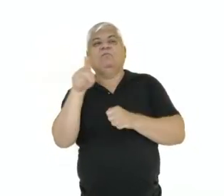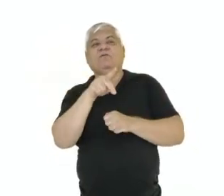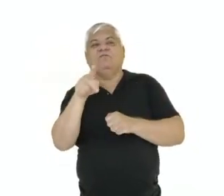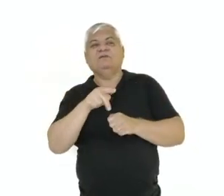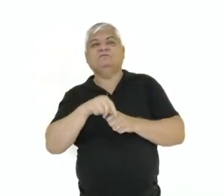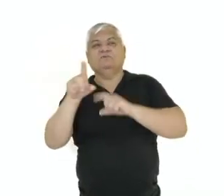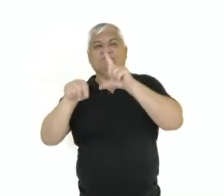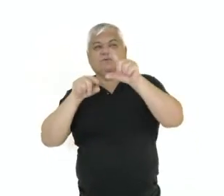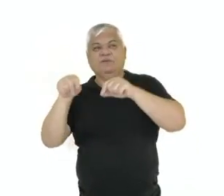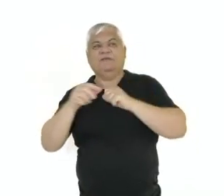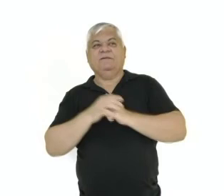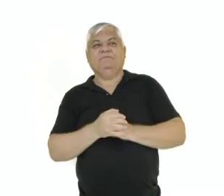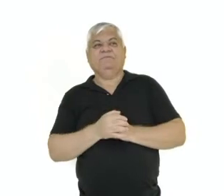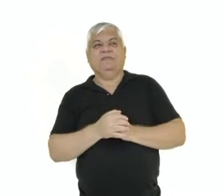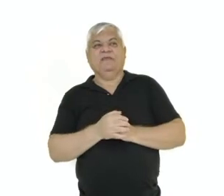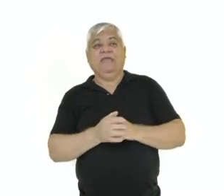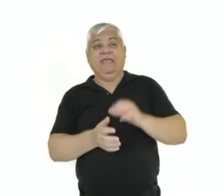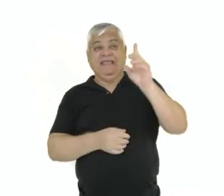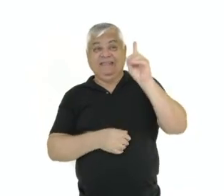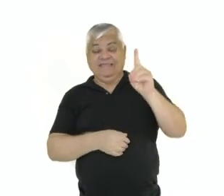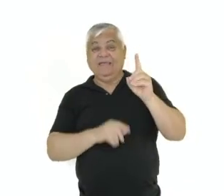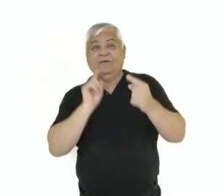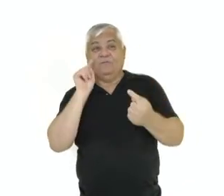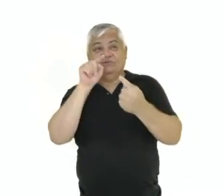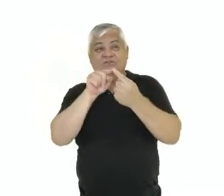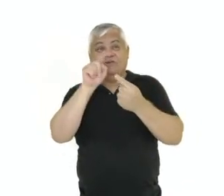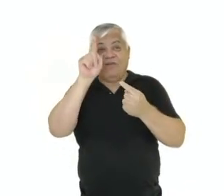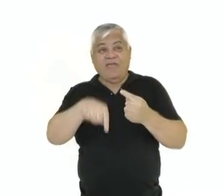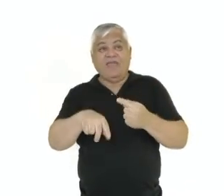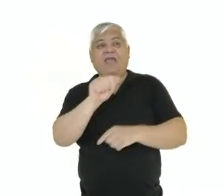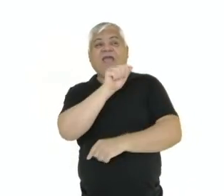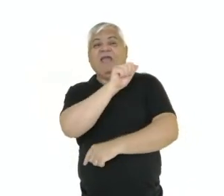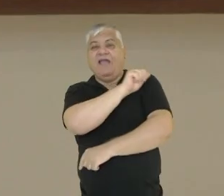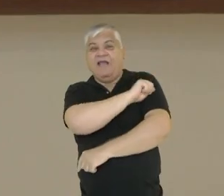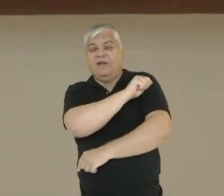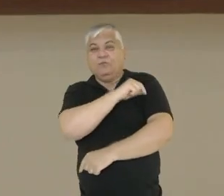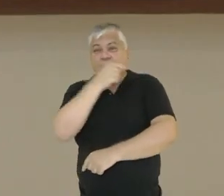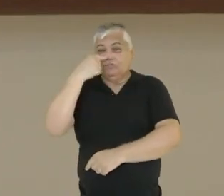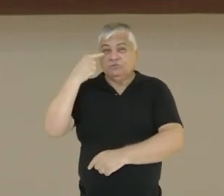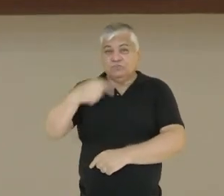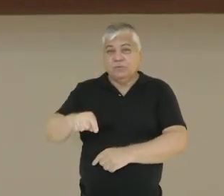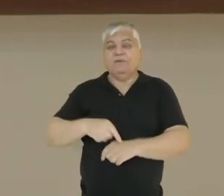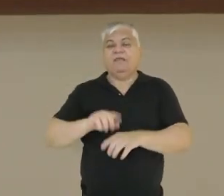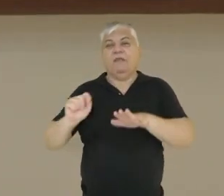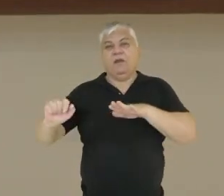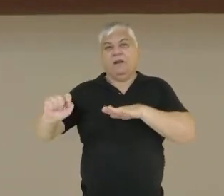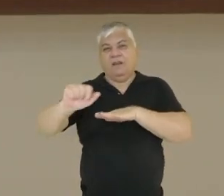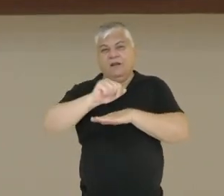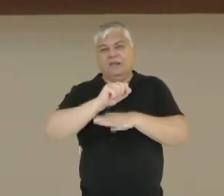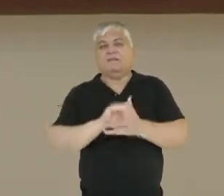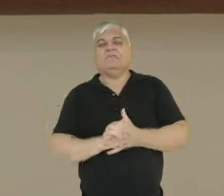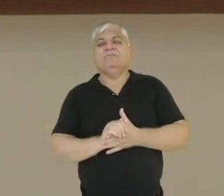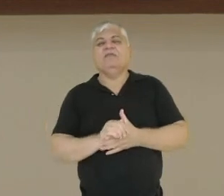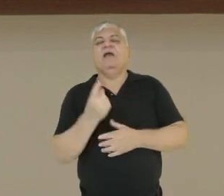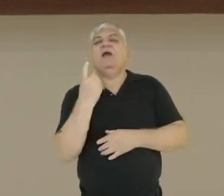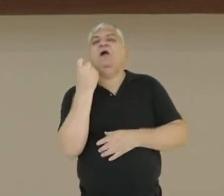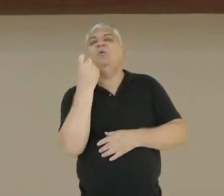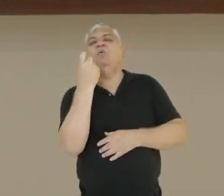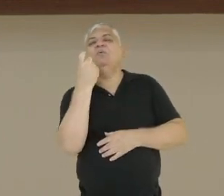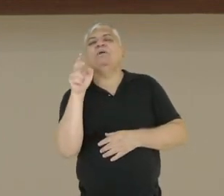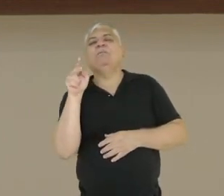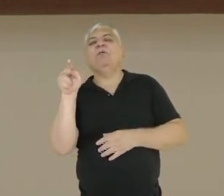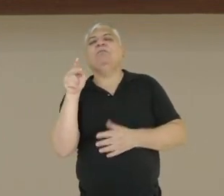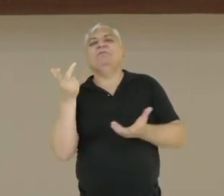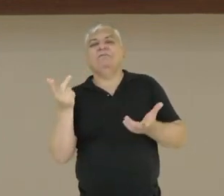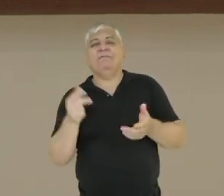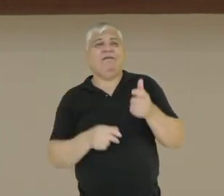projeto Inovadores. O objetivo é que os alunos descubram as fake news. Aqui está muito fácil. Qual é a única que tem 2 pontos?